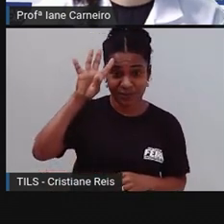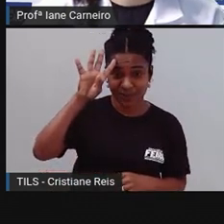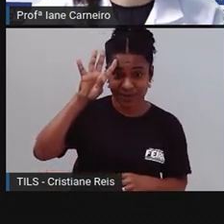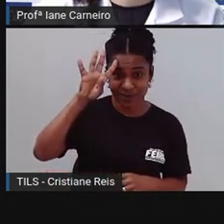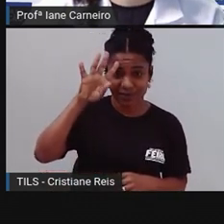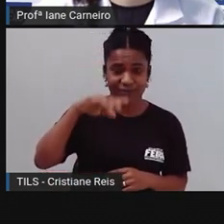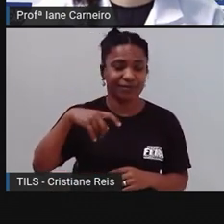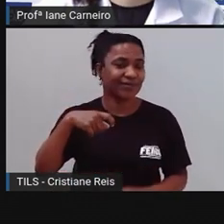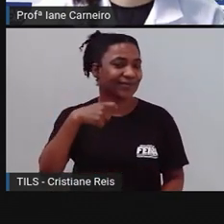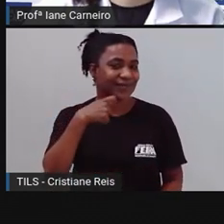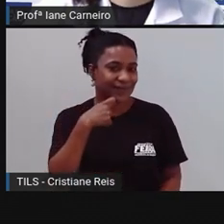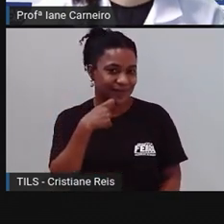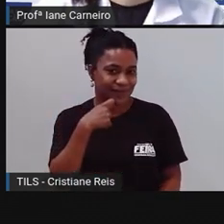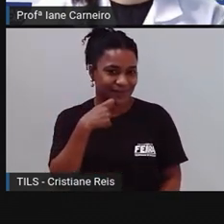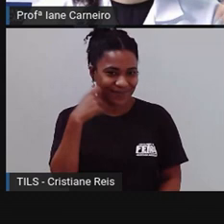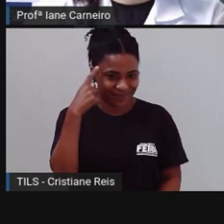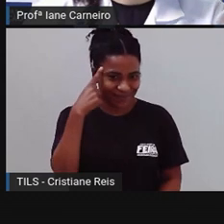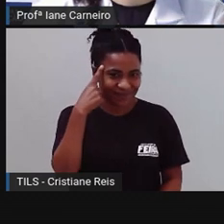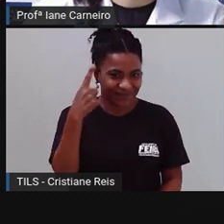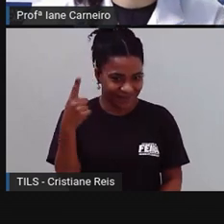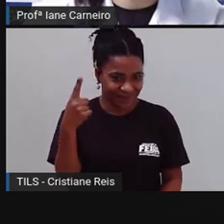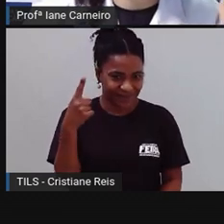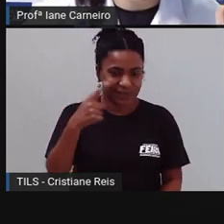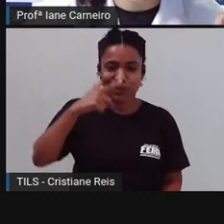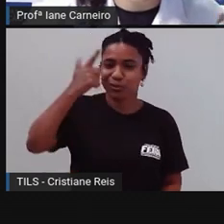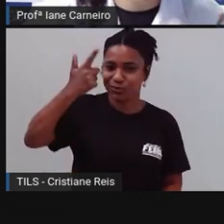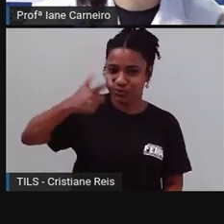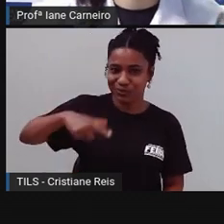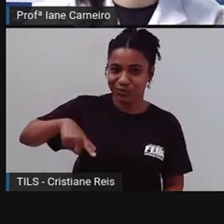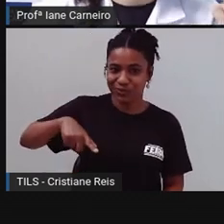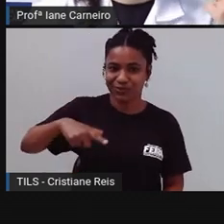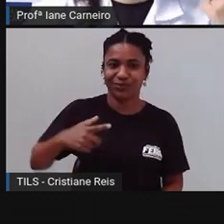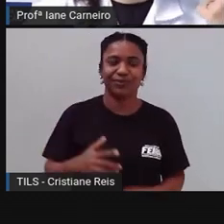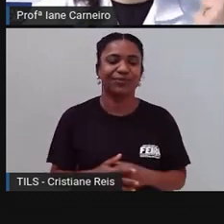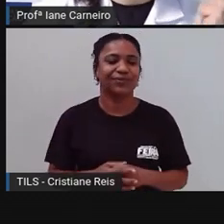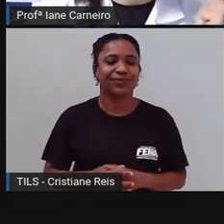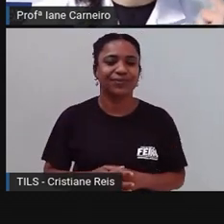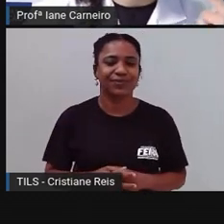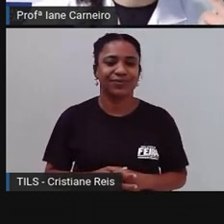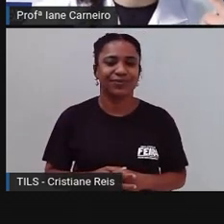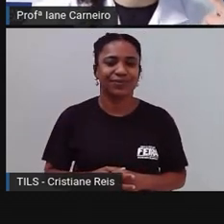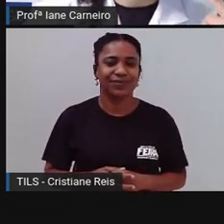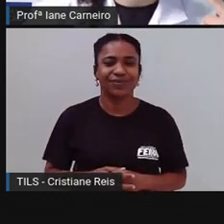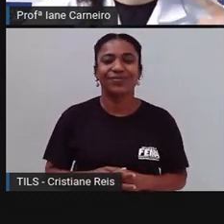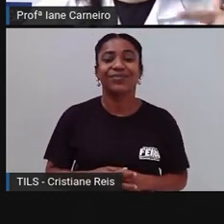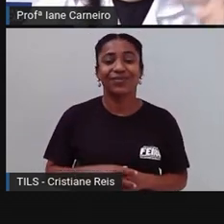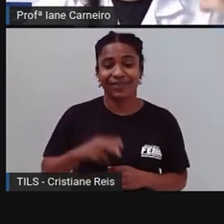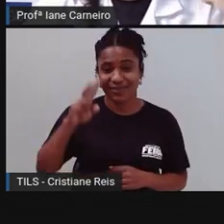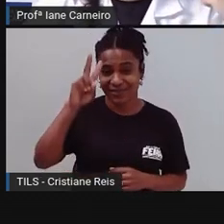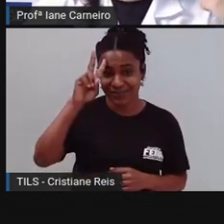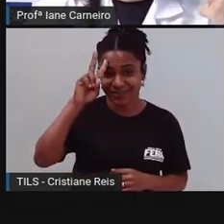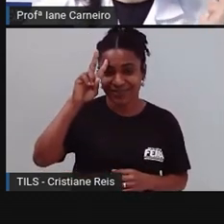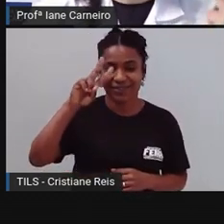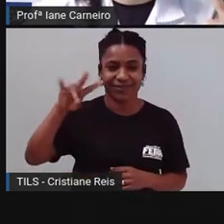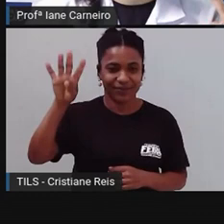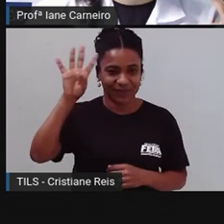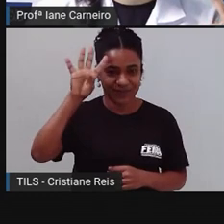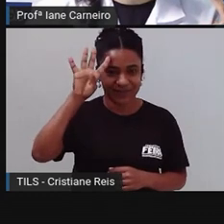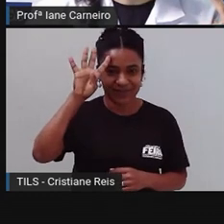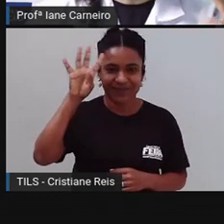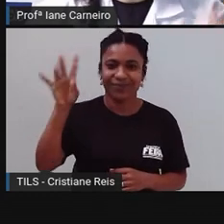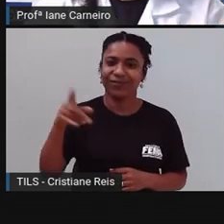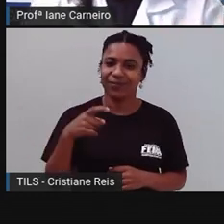e um na sexta. Passou novamente na segunda, passou na quarta, passou na